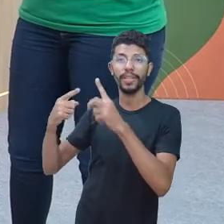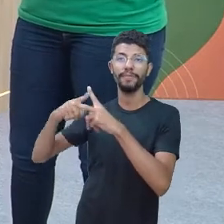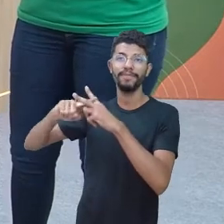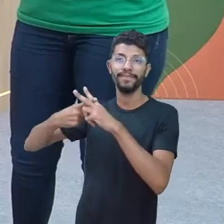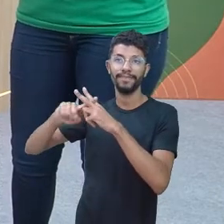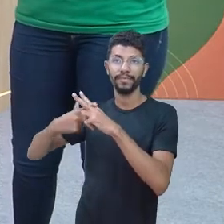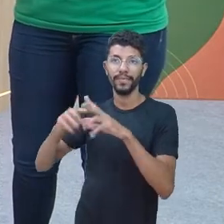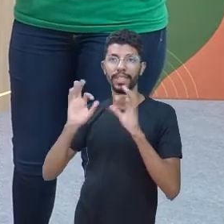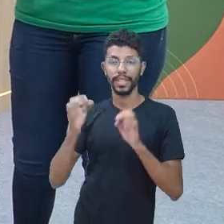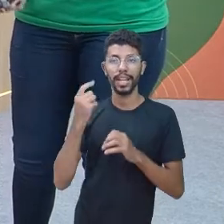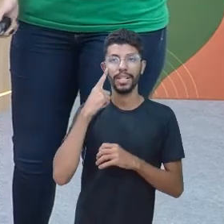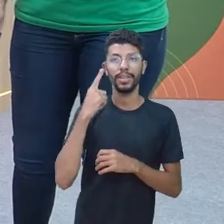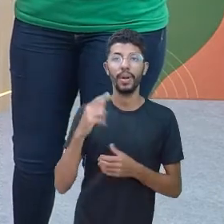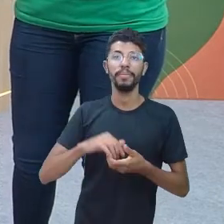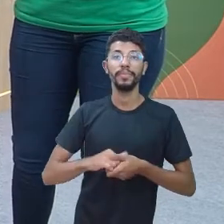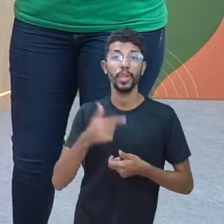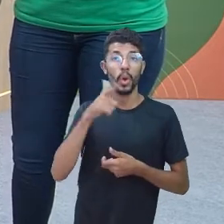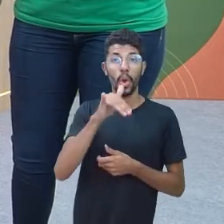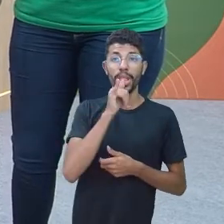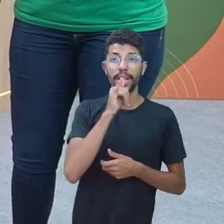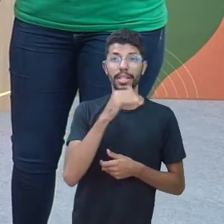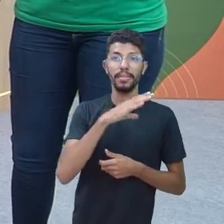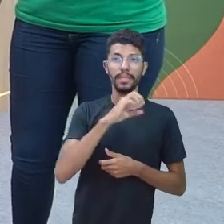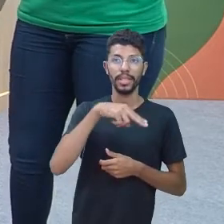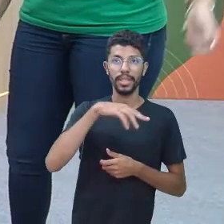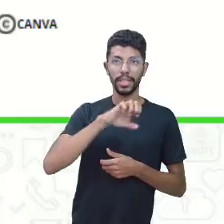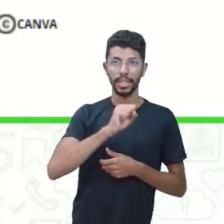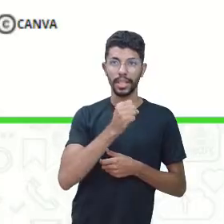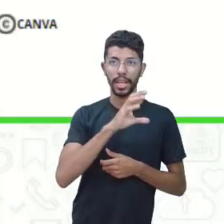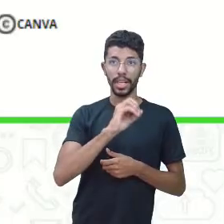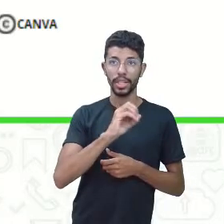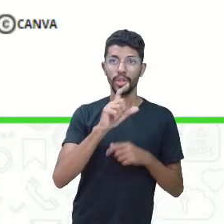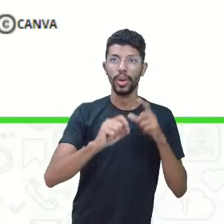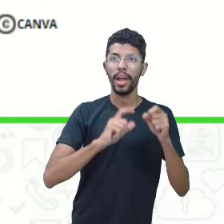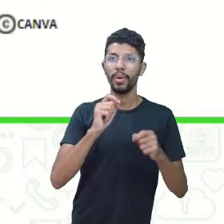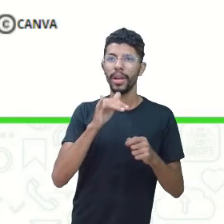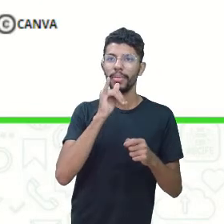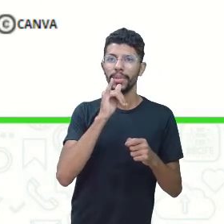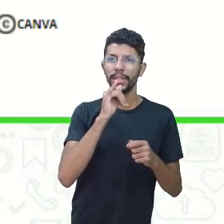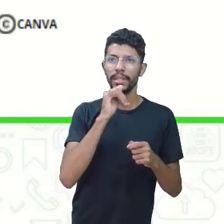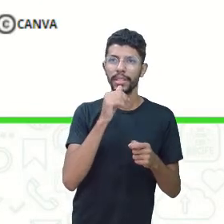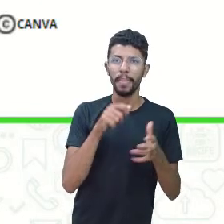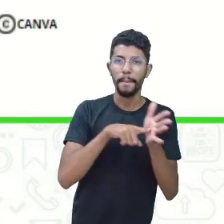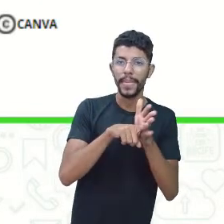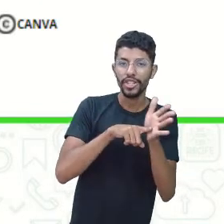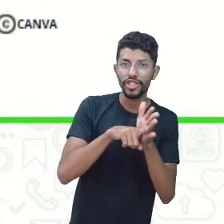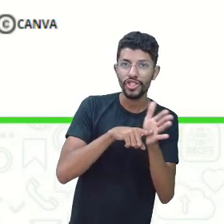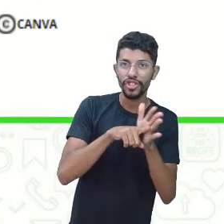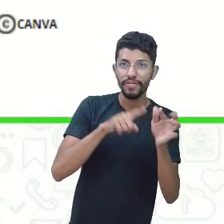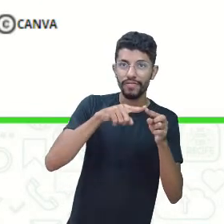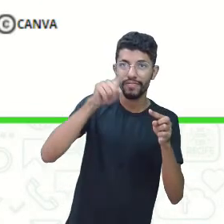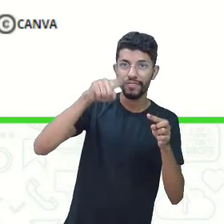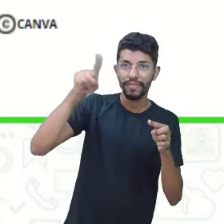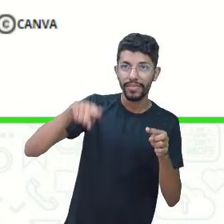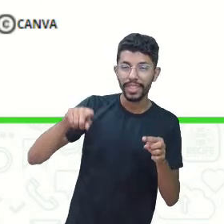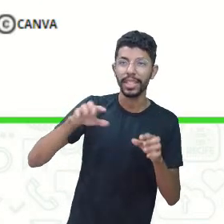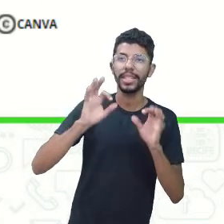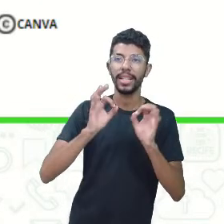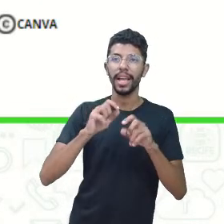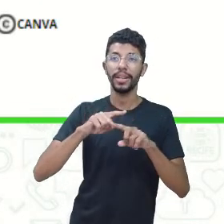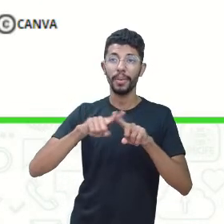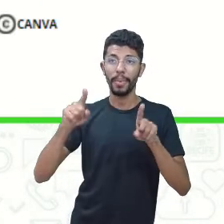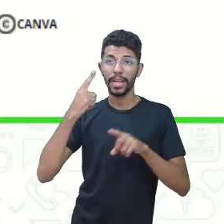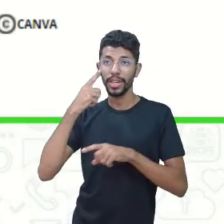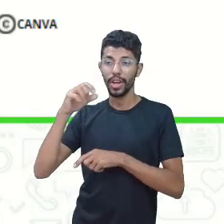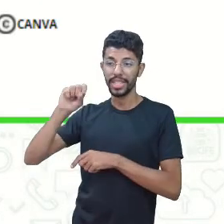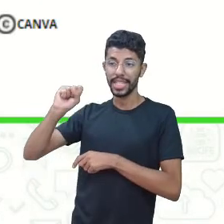E censo, que é o que? Juízo. Perfeitas, palavras homônimas perfeitas. São